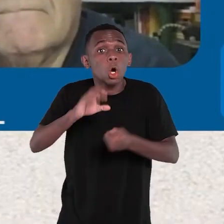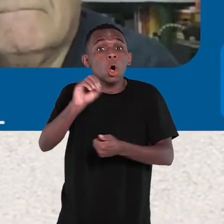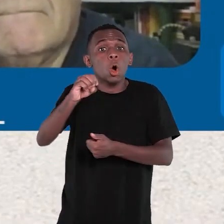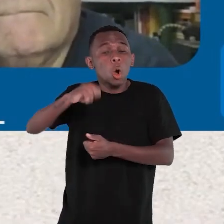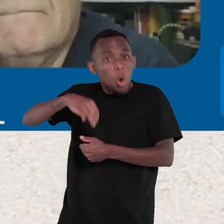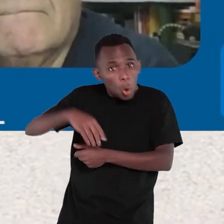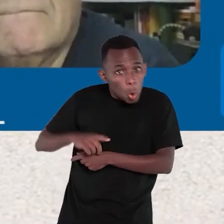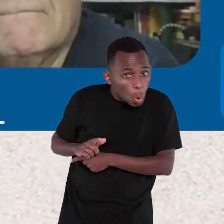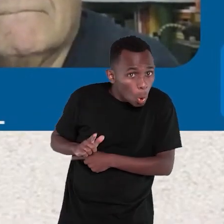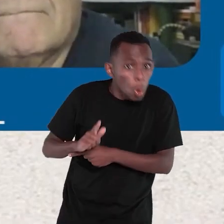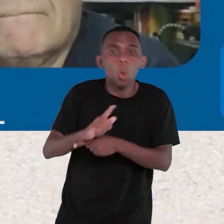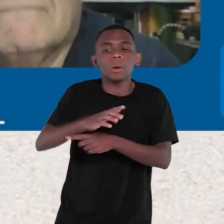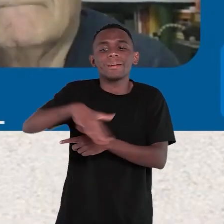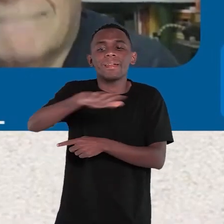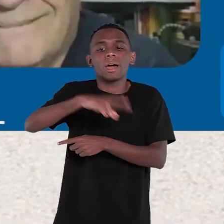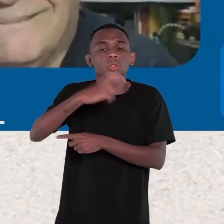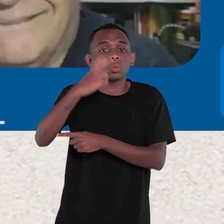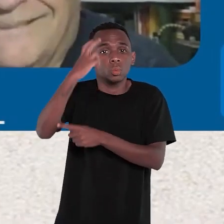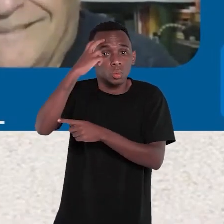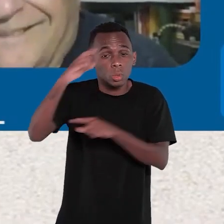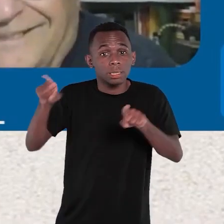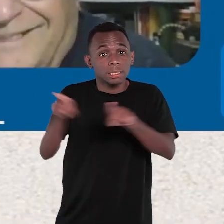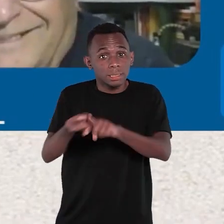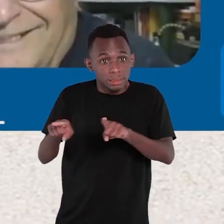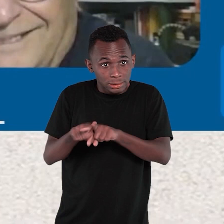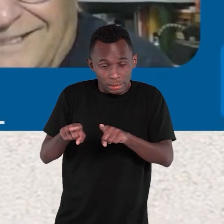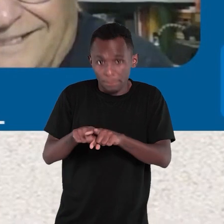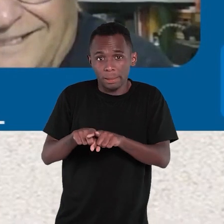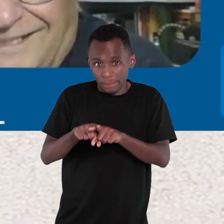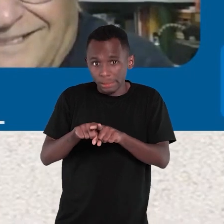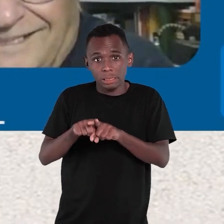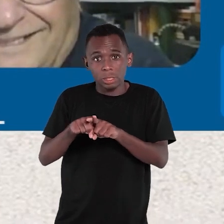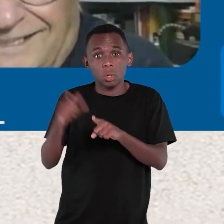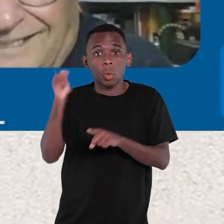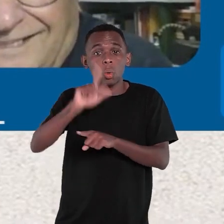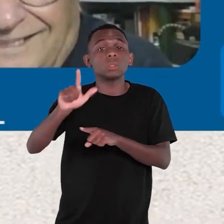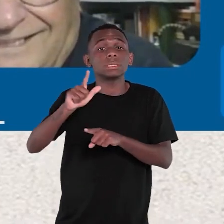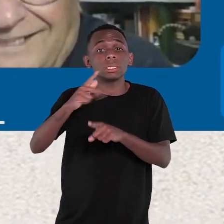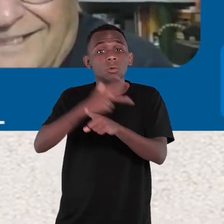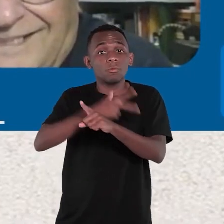do Brasil na categoria de cultura, e pelo 4º ano consecutivo,